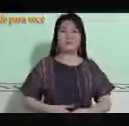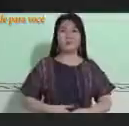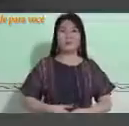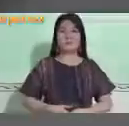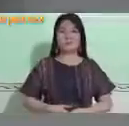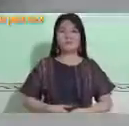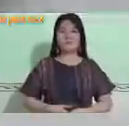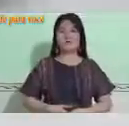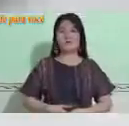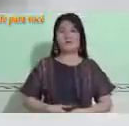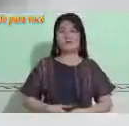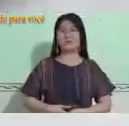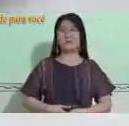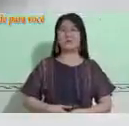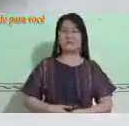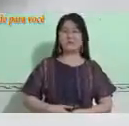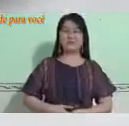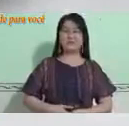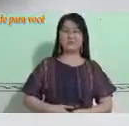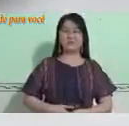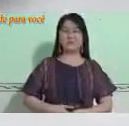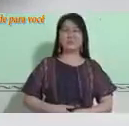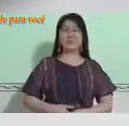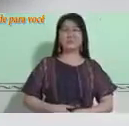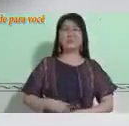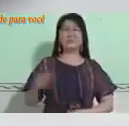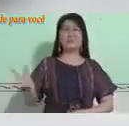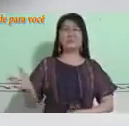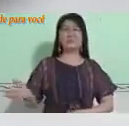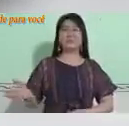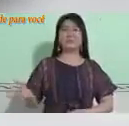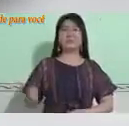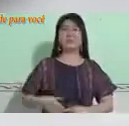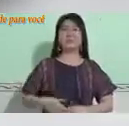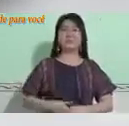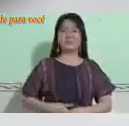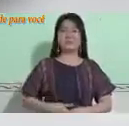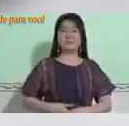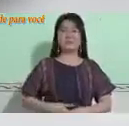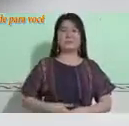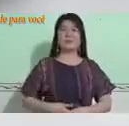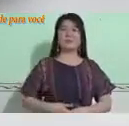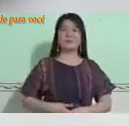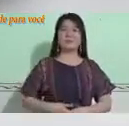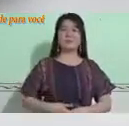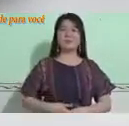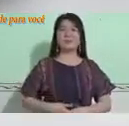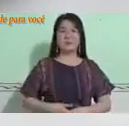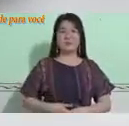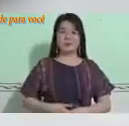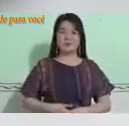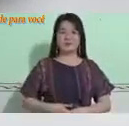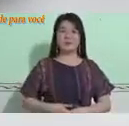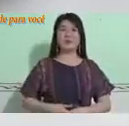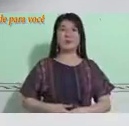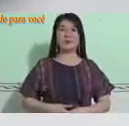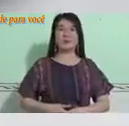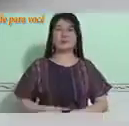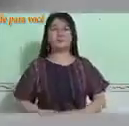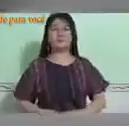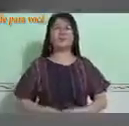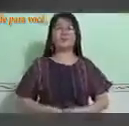Além disso, alguns testes podem ter sido mal armazenados, mesmo estando dentro do prazo, podem